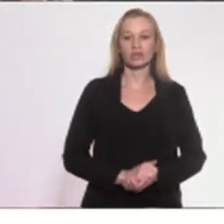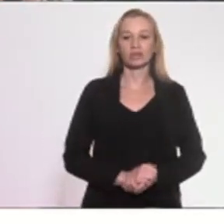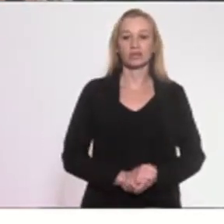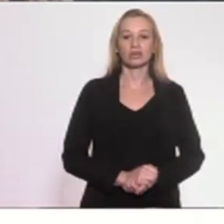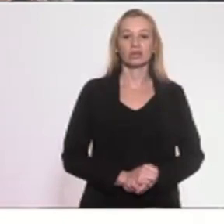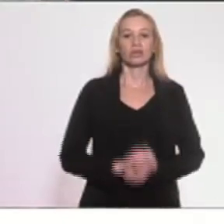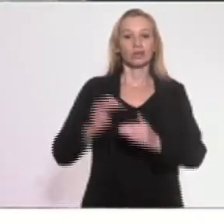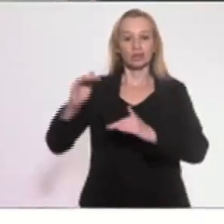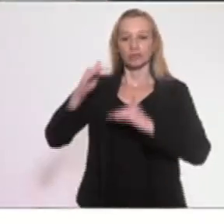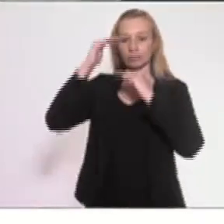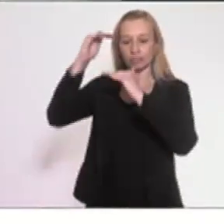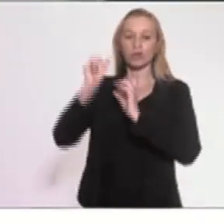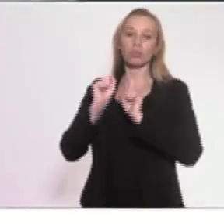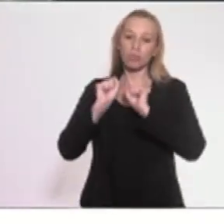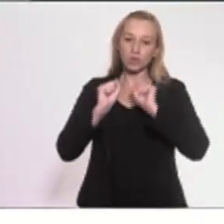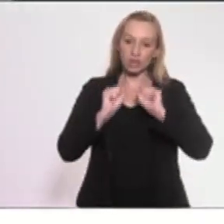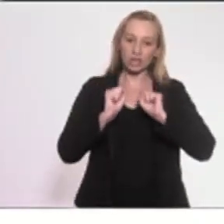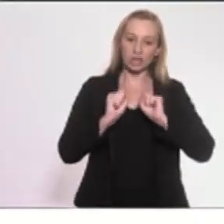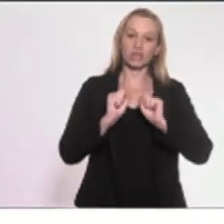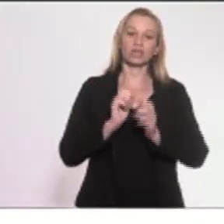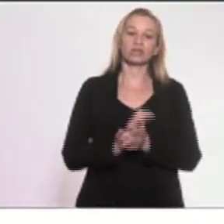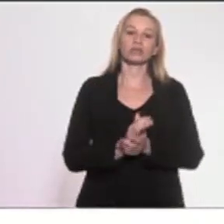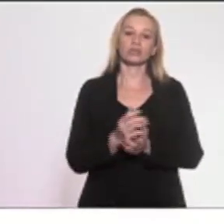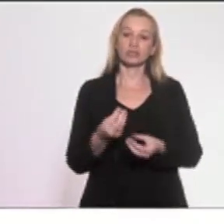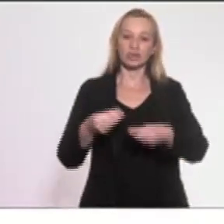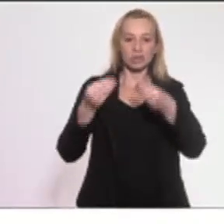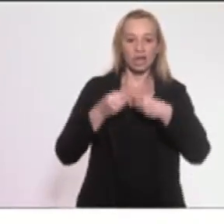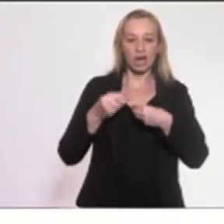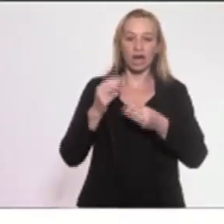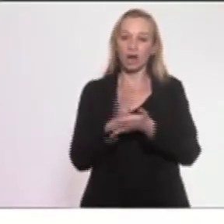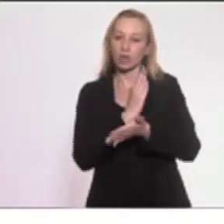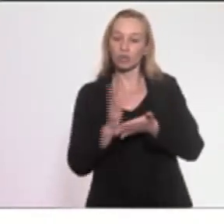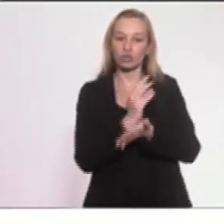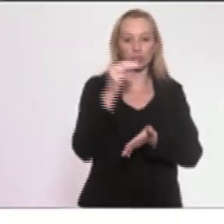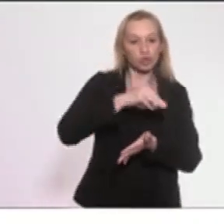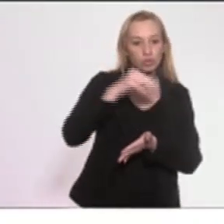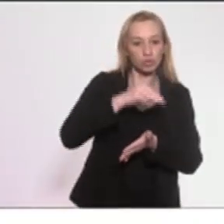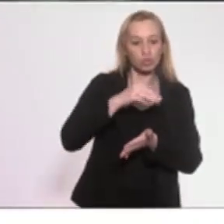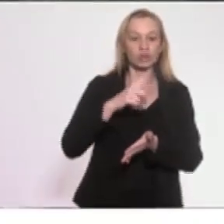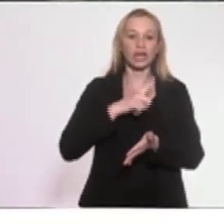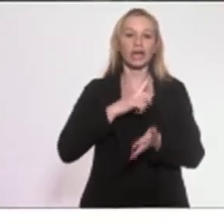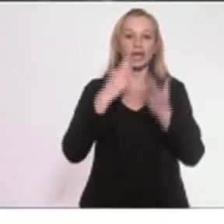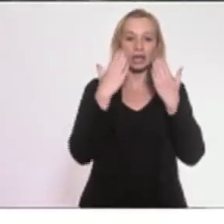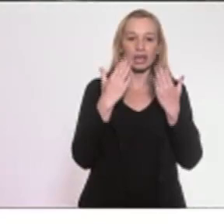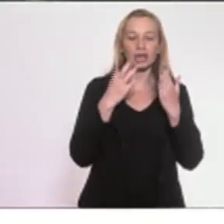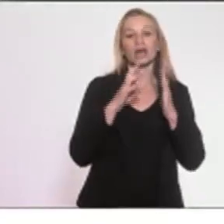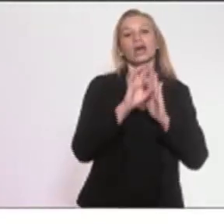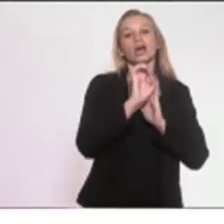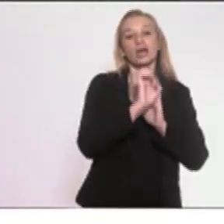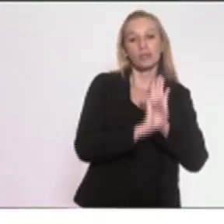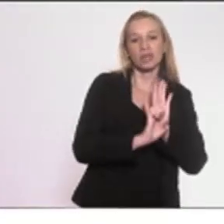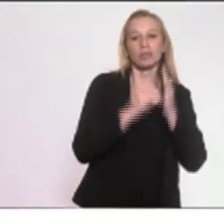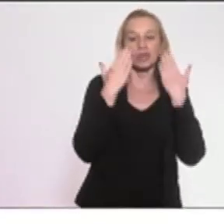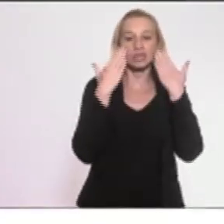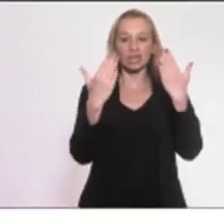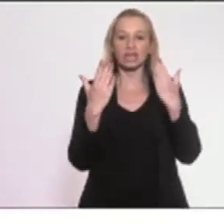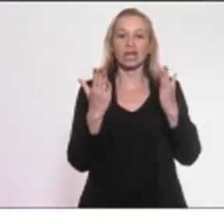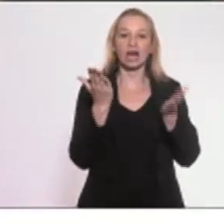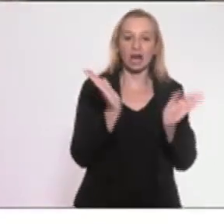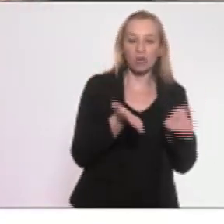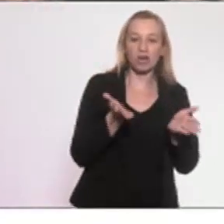Vossa Excelência poderia conceder alguns minutos a emendas apresentadas agora para evitar qualquer tipo de